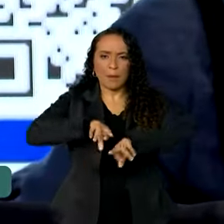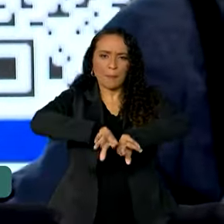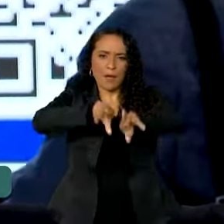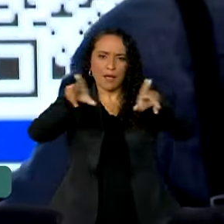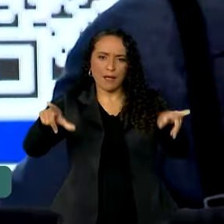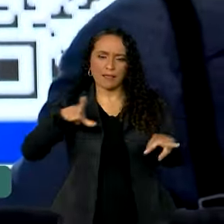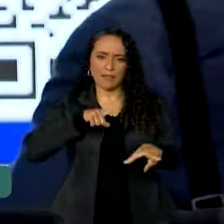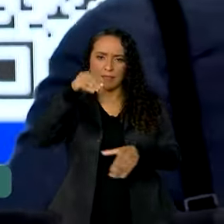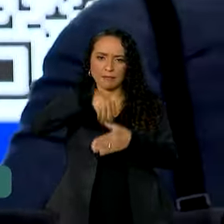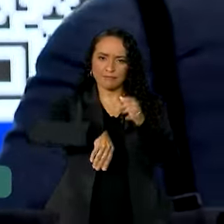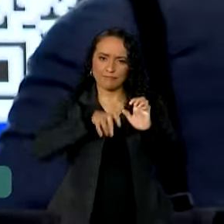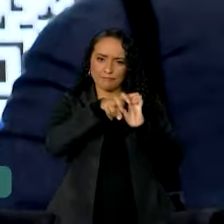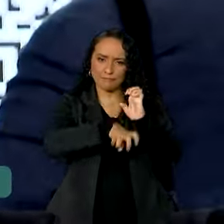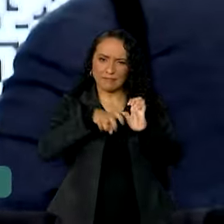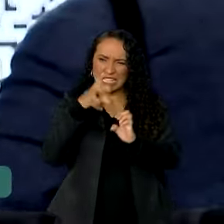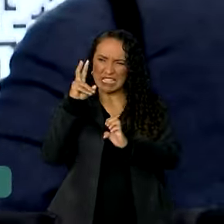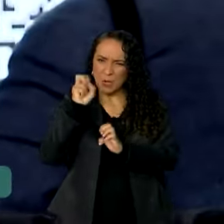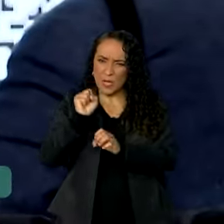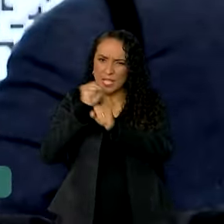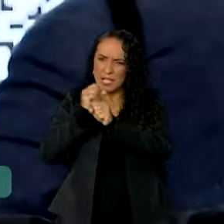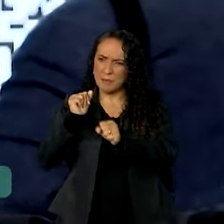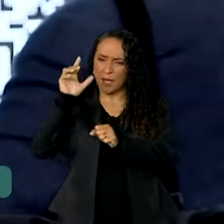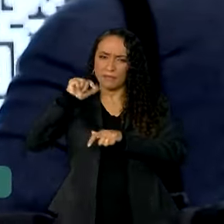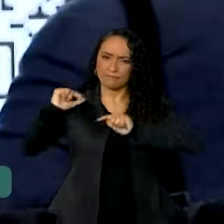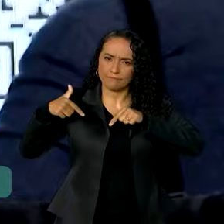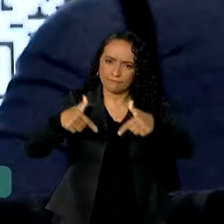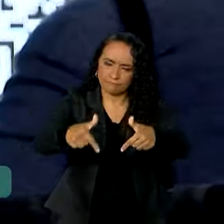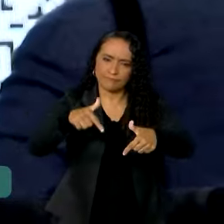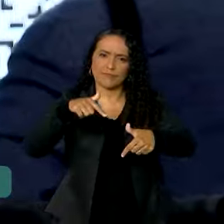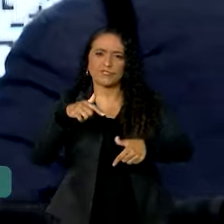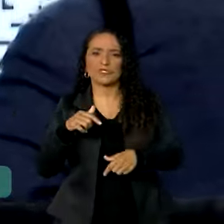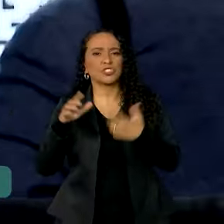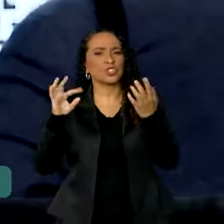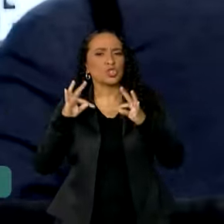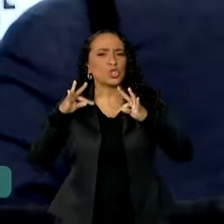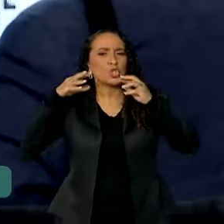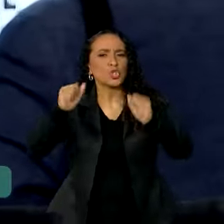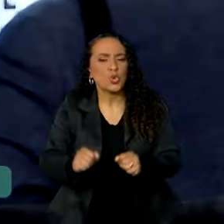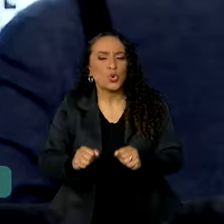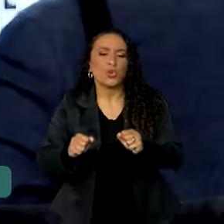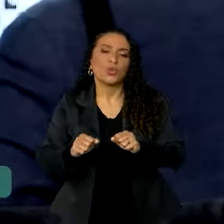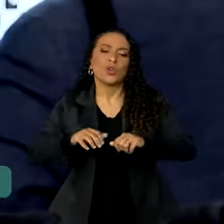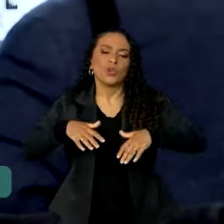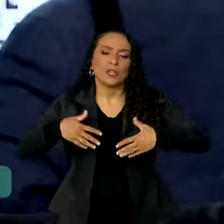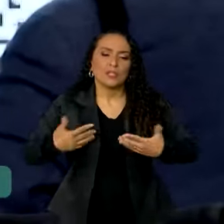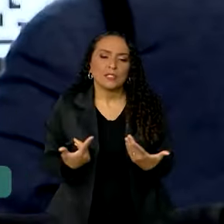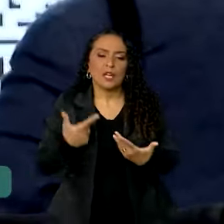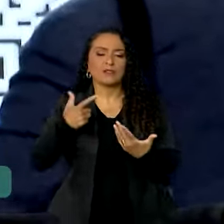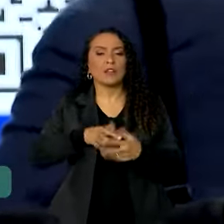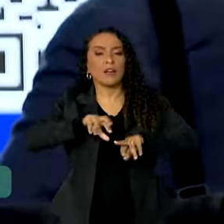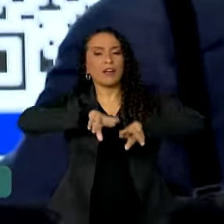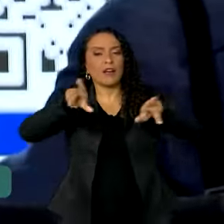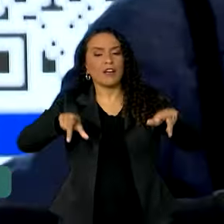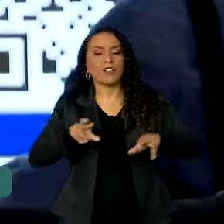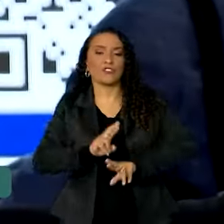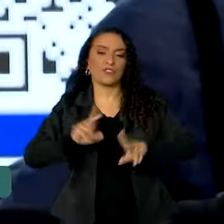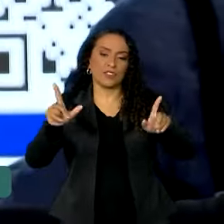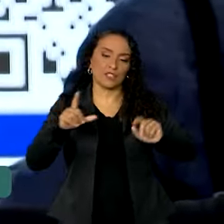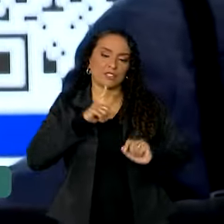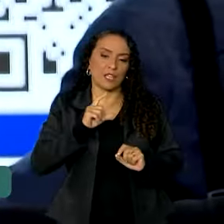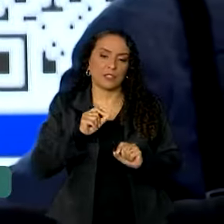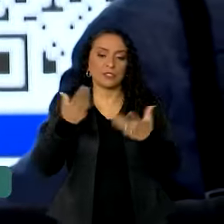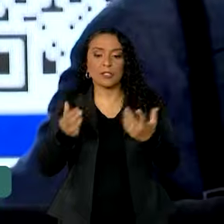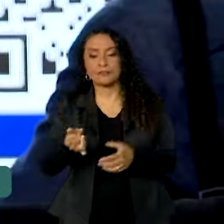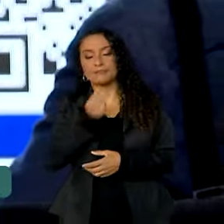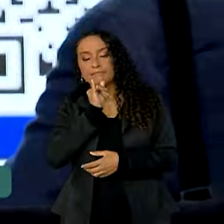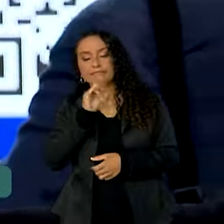que a Embrapa trabalha há mais de 50 anos. Como eu falo, né, a gente trabalha de A a Z, de açaí a zebu, então são realidades diferentes. Então, por exemplo, a